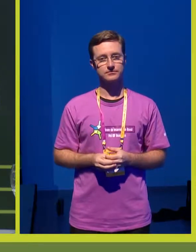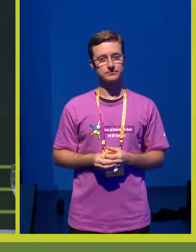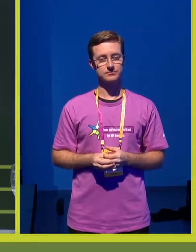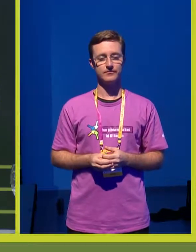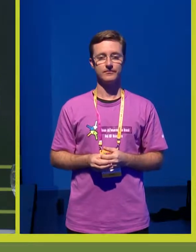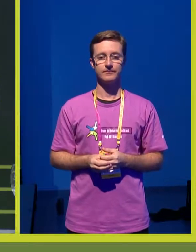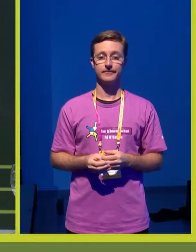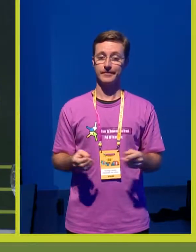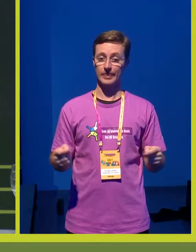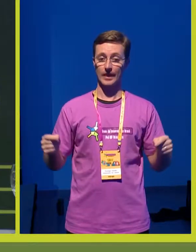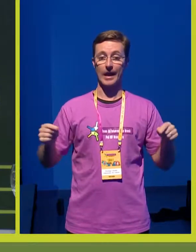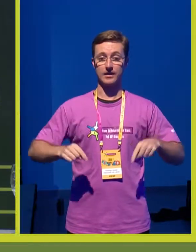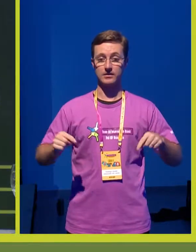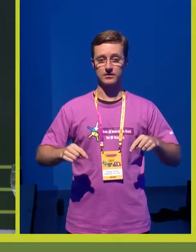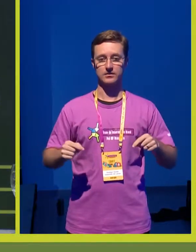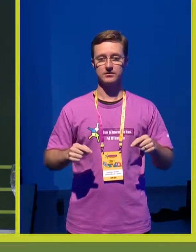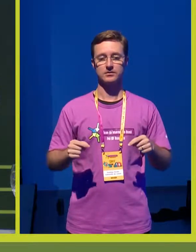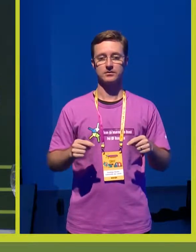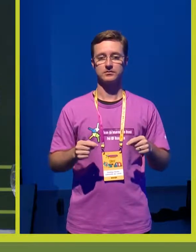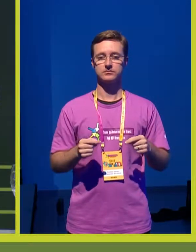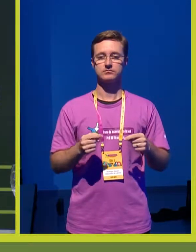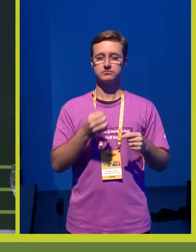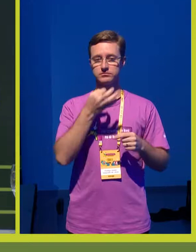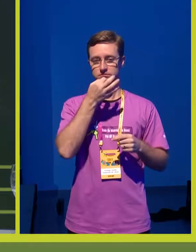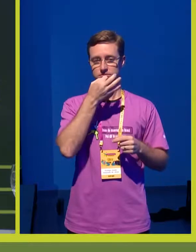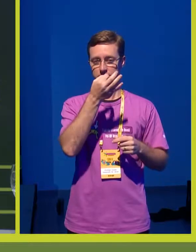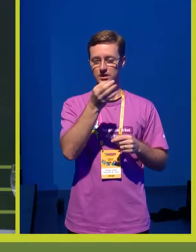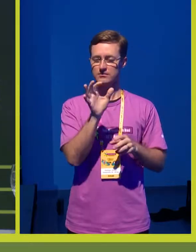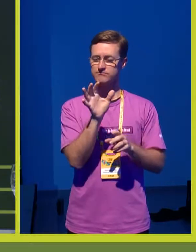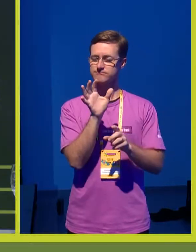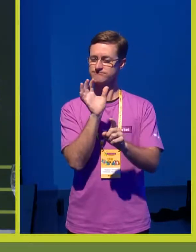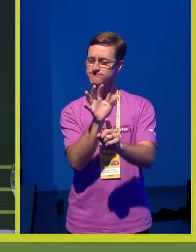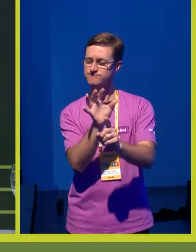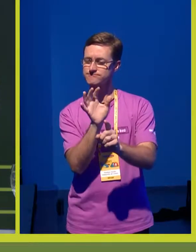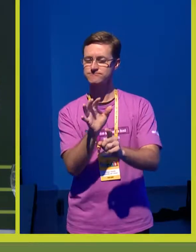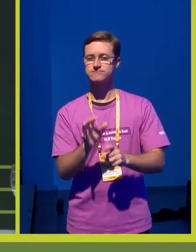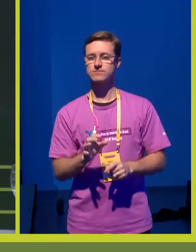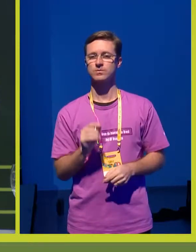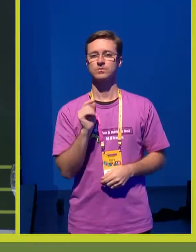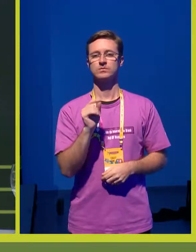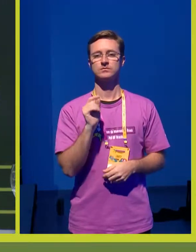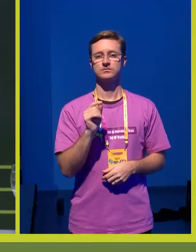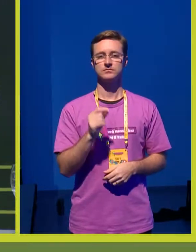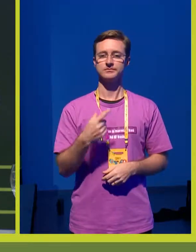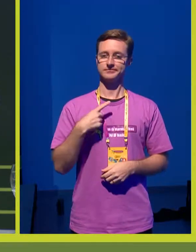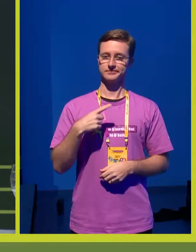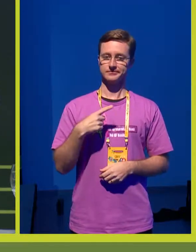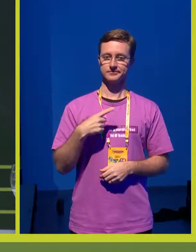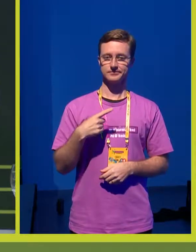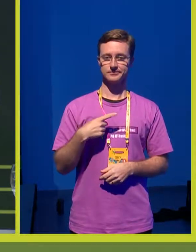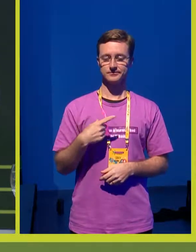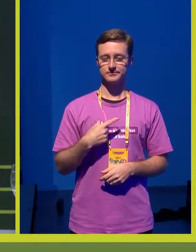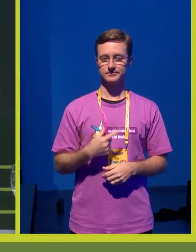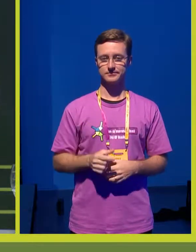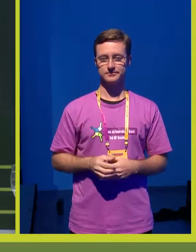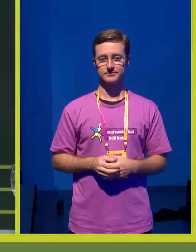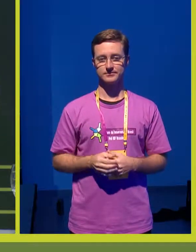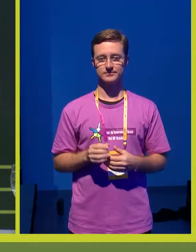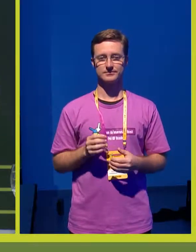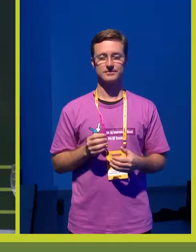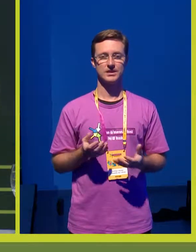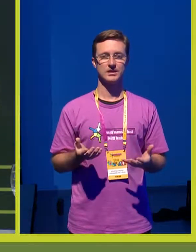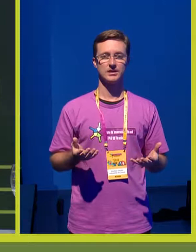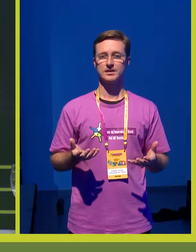eu gostaria de fazer uma observação também uma provocação existe eu diria uma uma certa